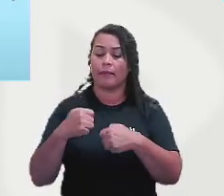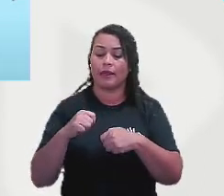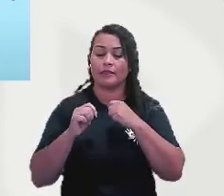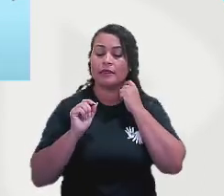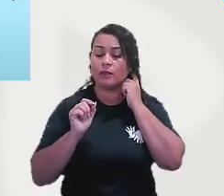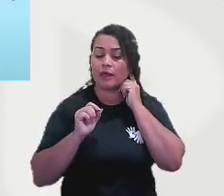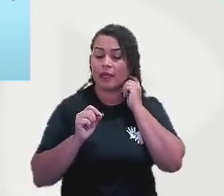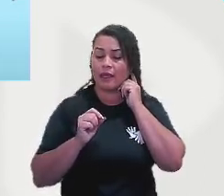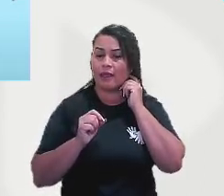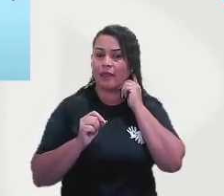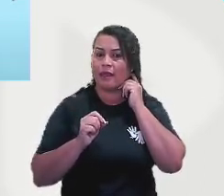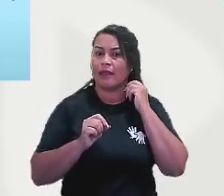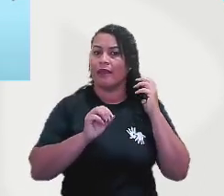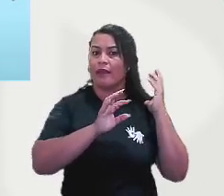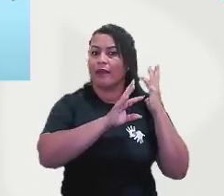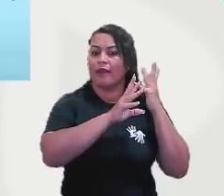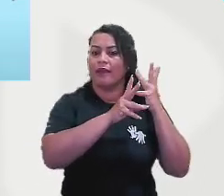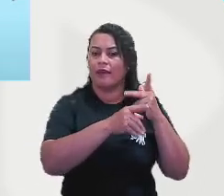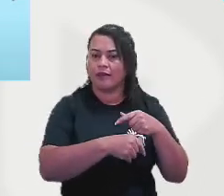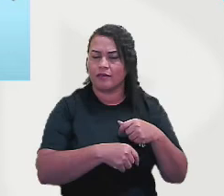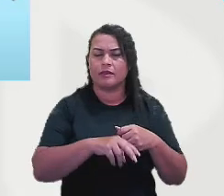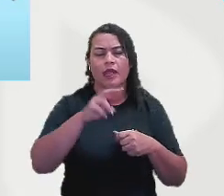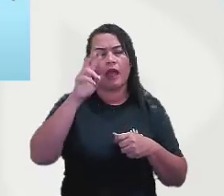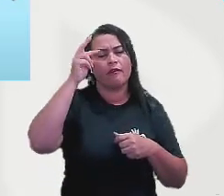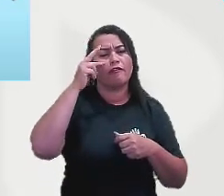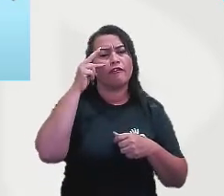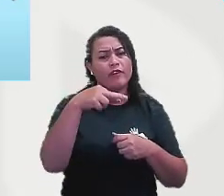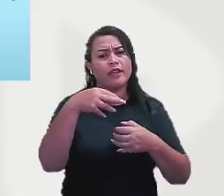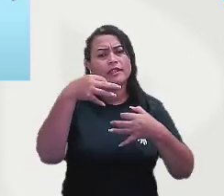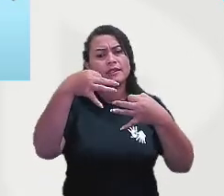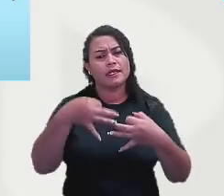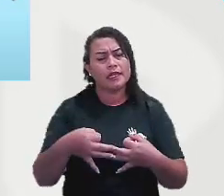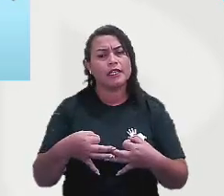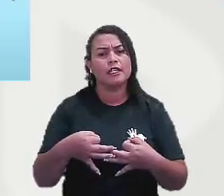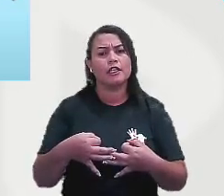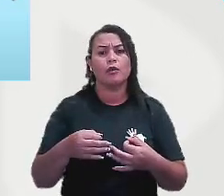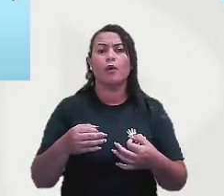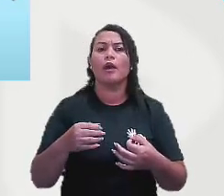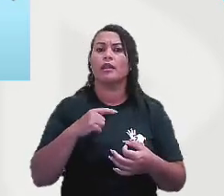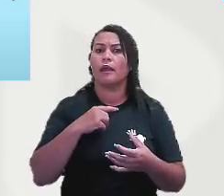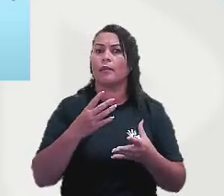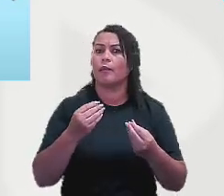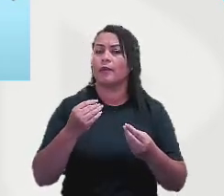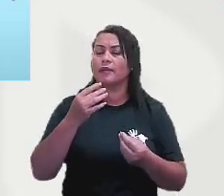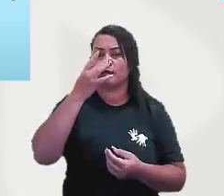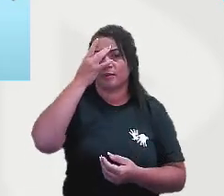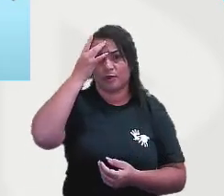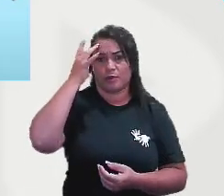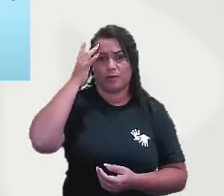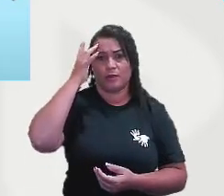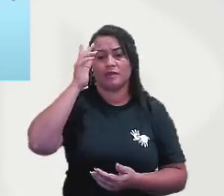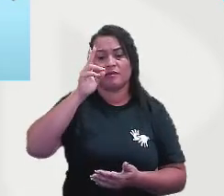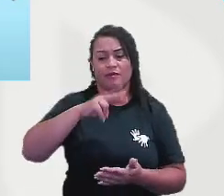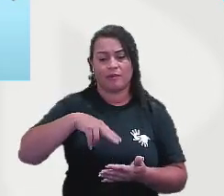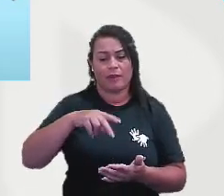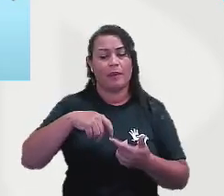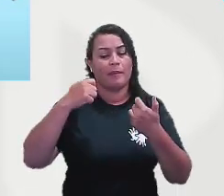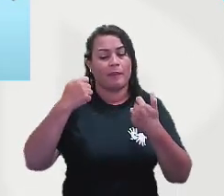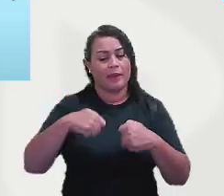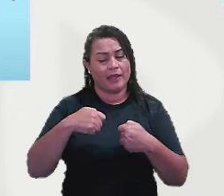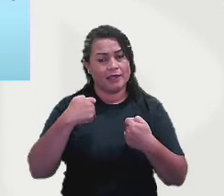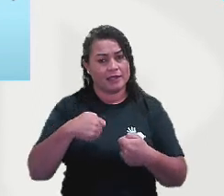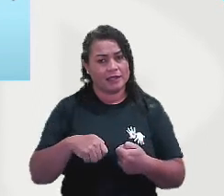revisar para ver se está correto, né? Porque são milhões de pessoas que vão ler seu texto. Então, você não